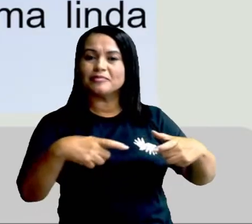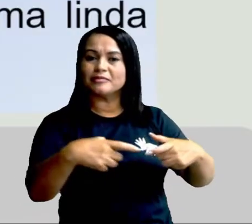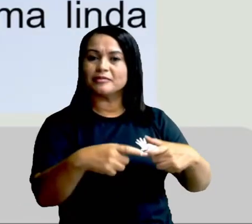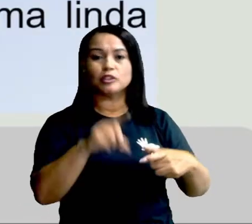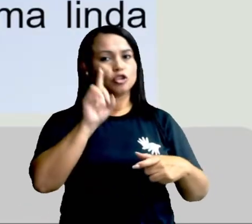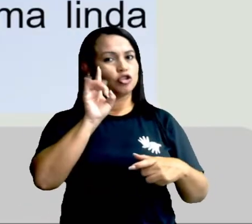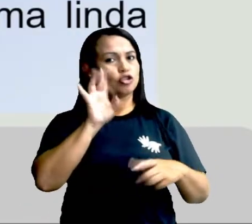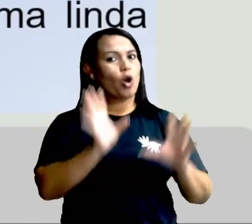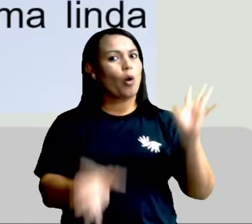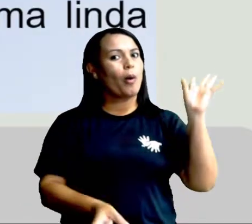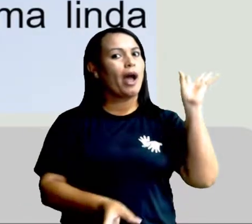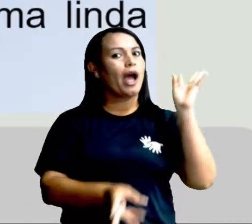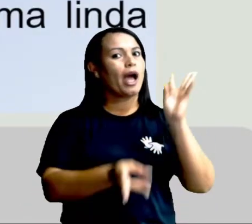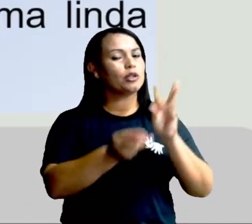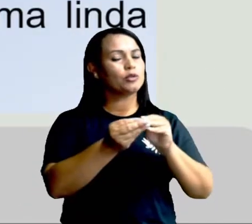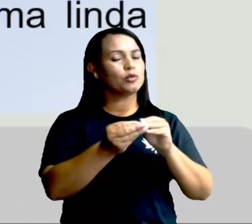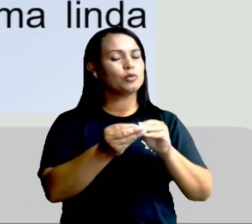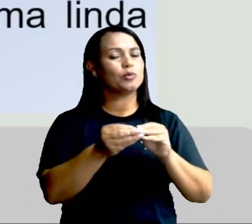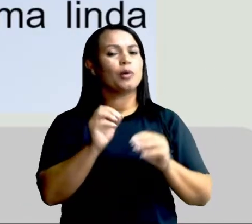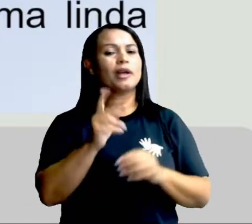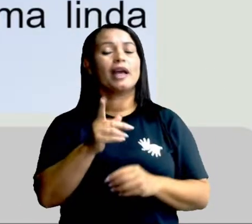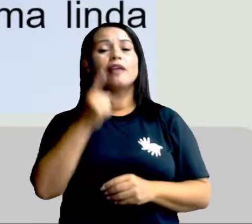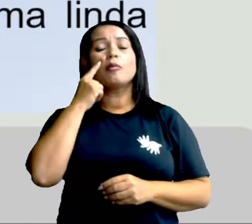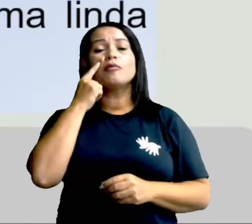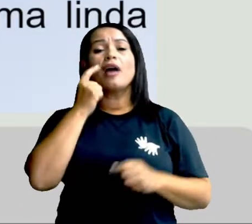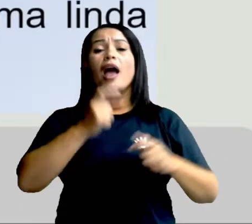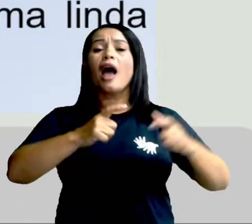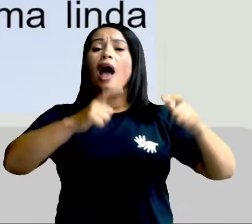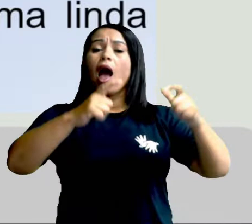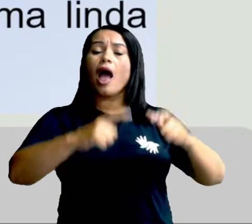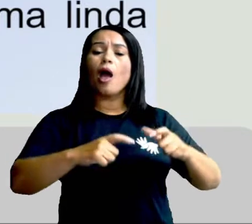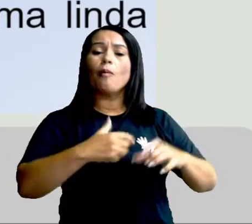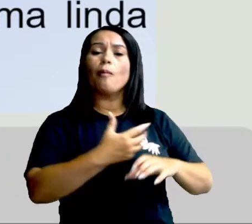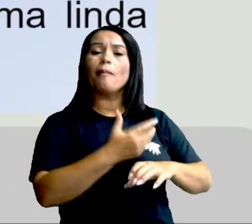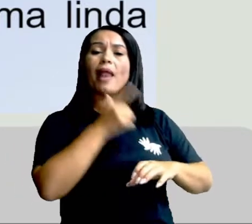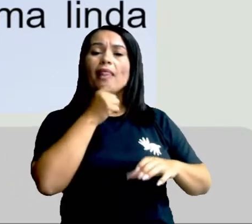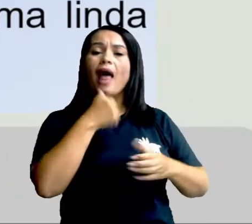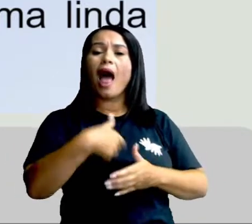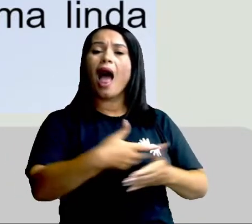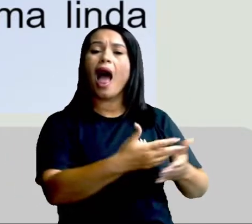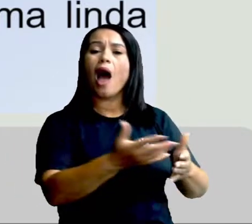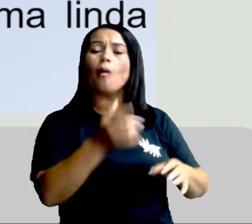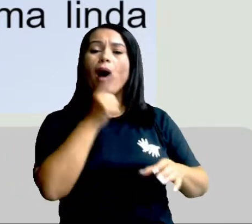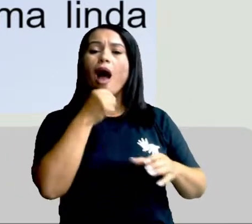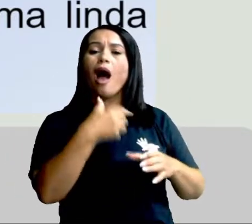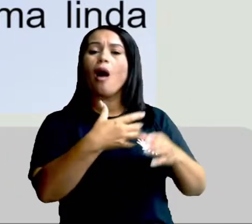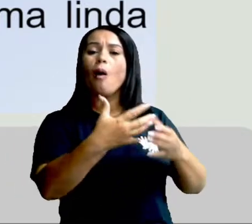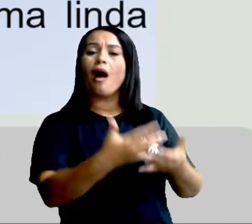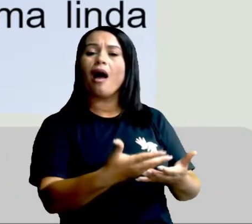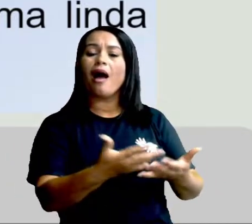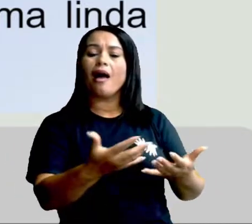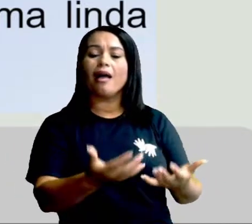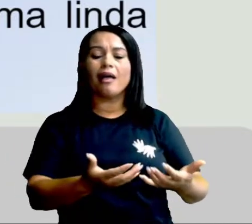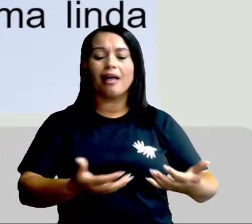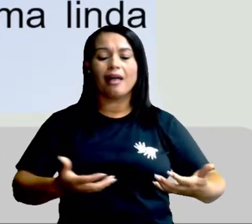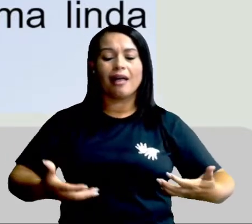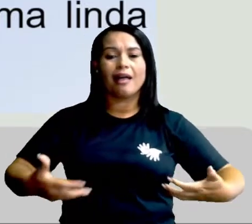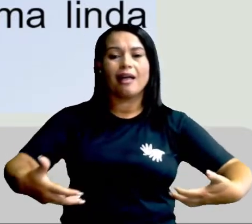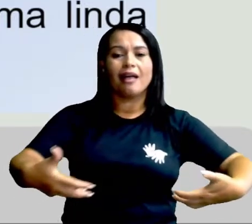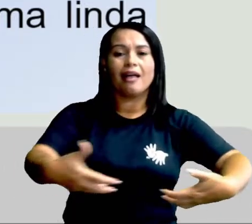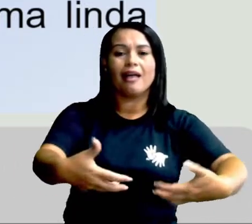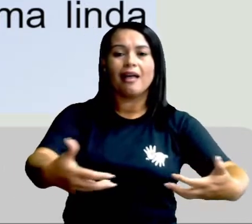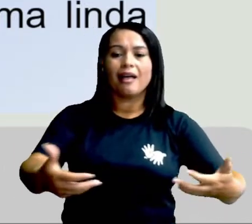É só um resumo, tá? Então, a Vitória Régia é uma planta aquática originária